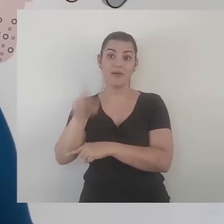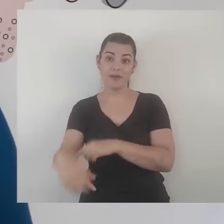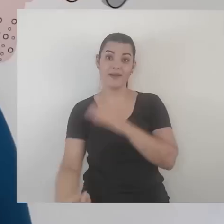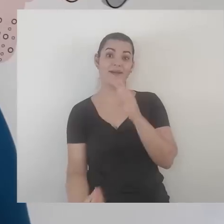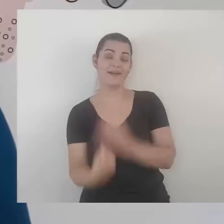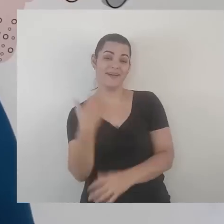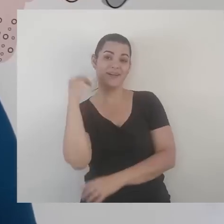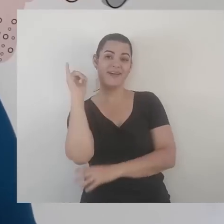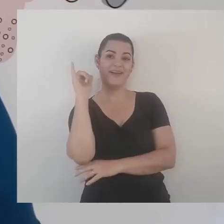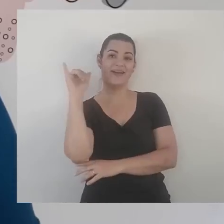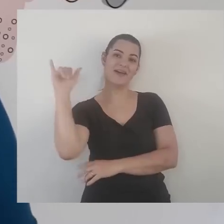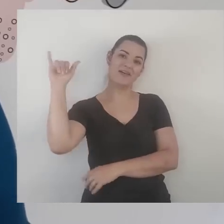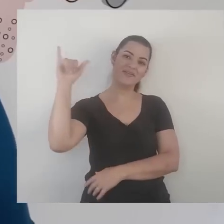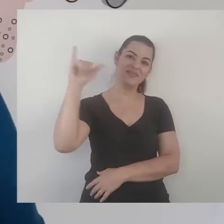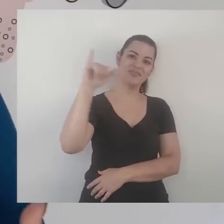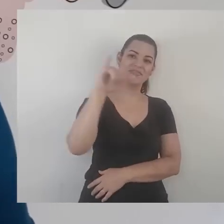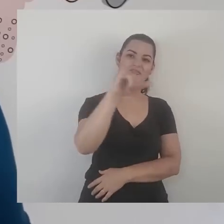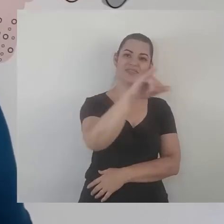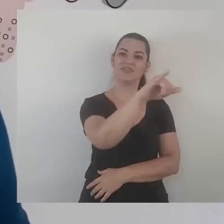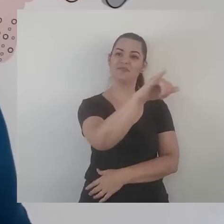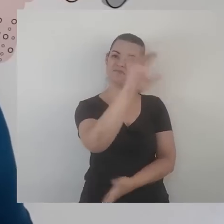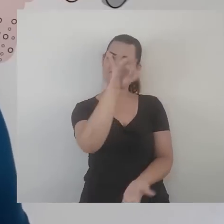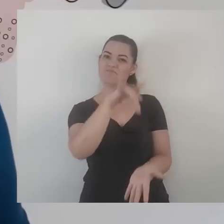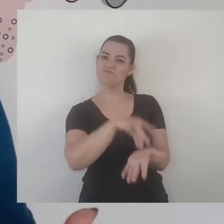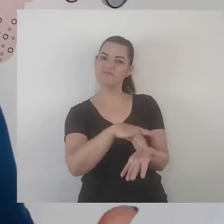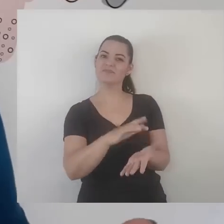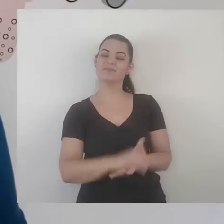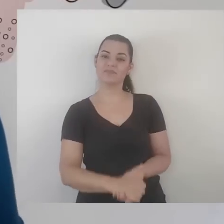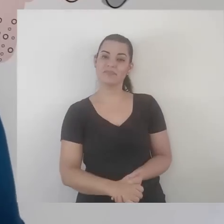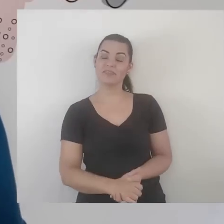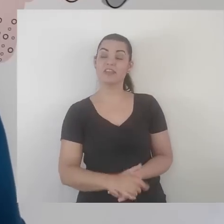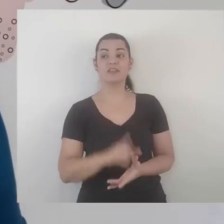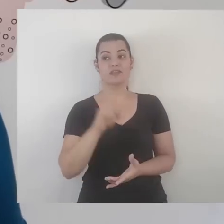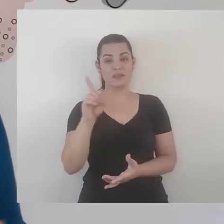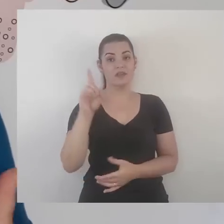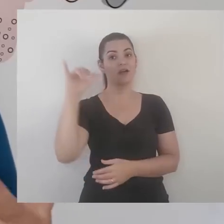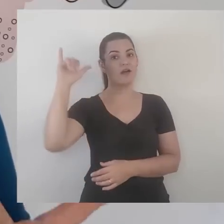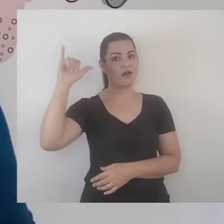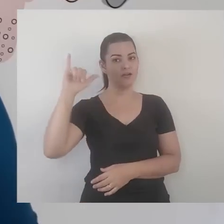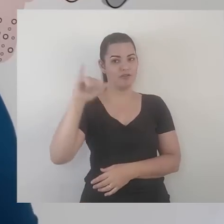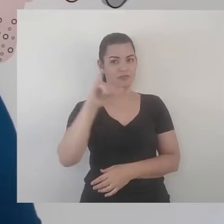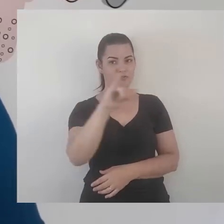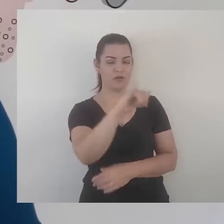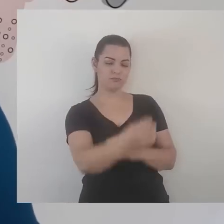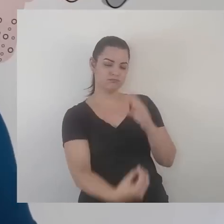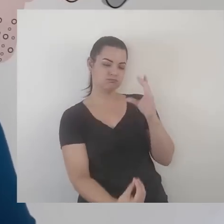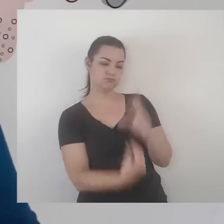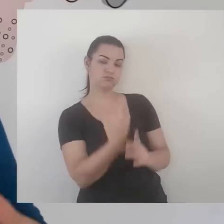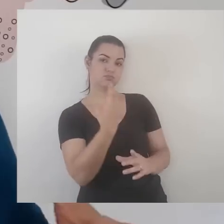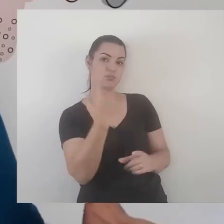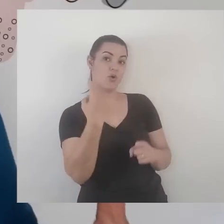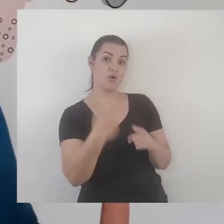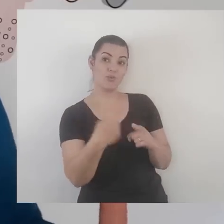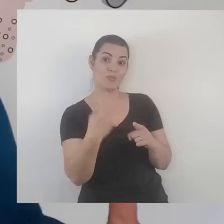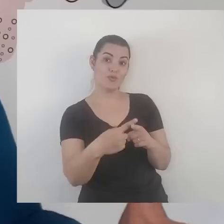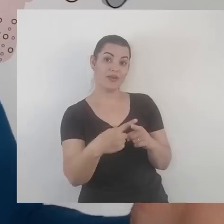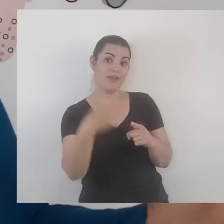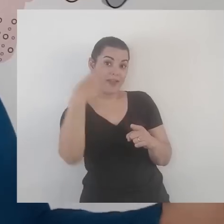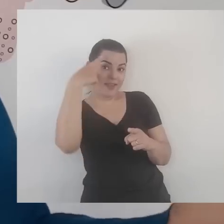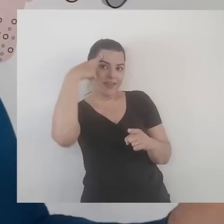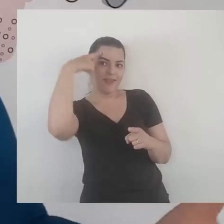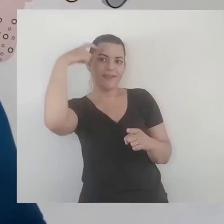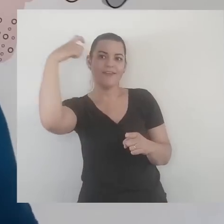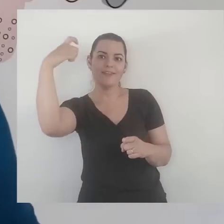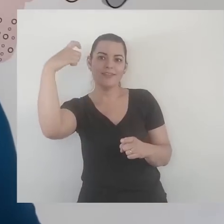avião. Isso mesmo, o avião, ele foi criado a partir dessas ideias aí